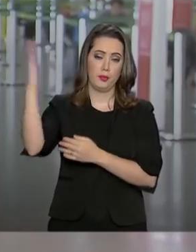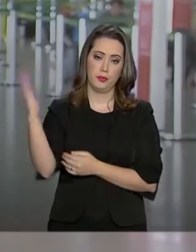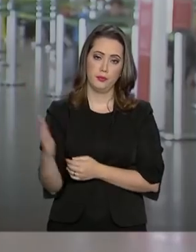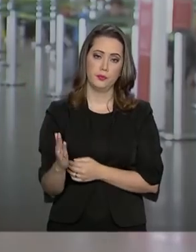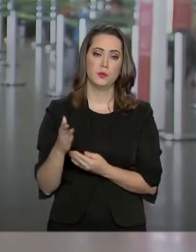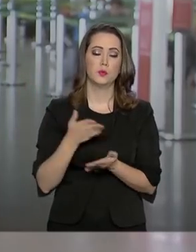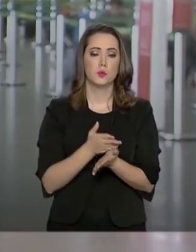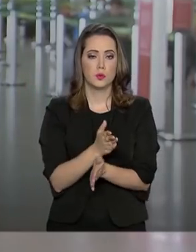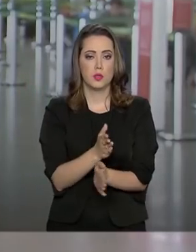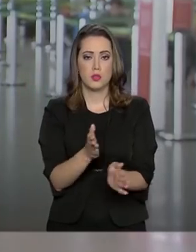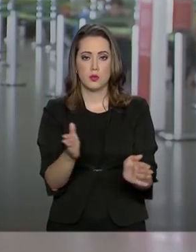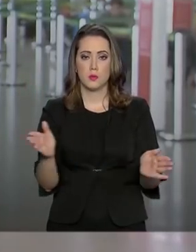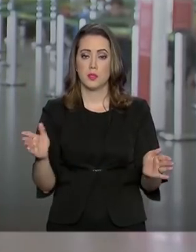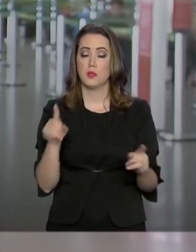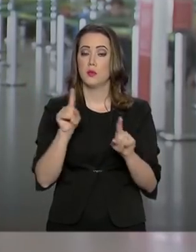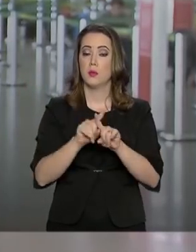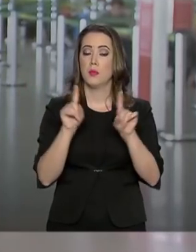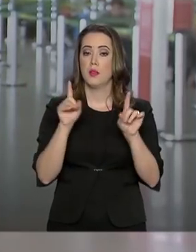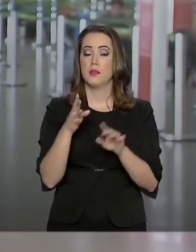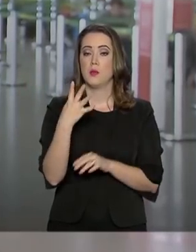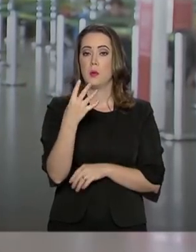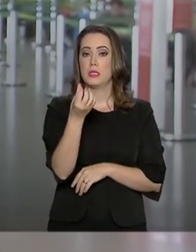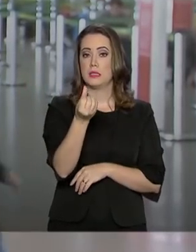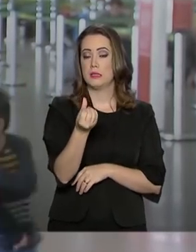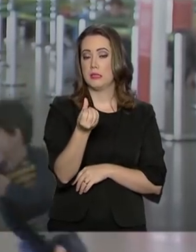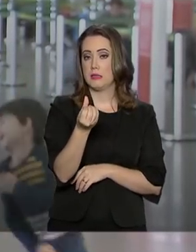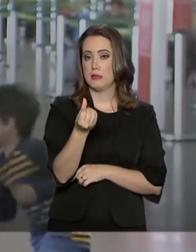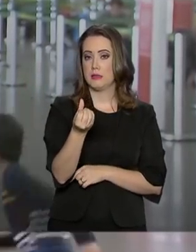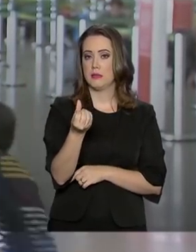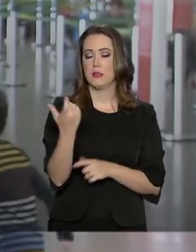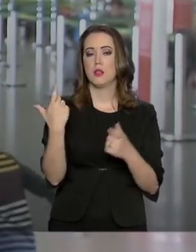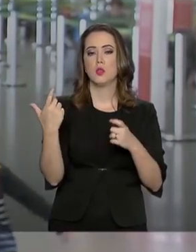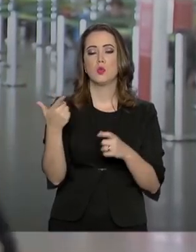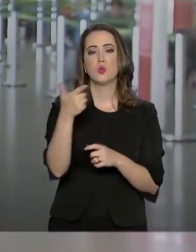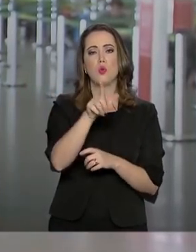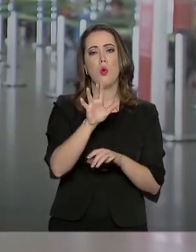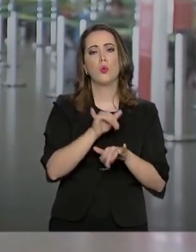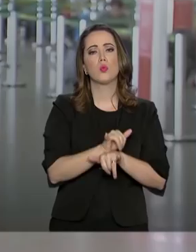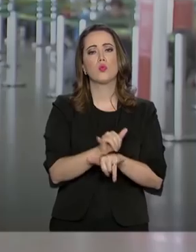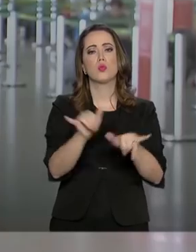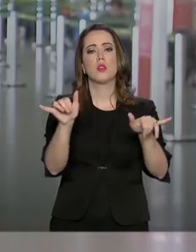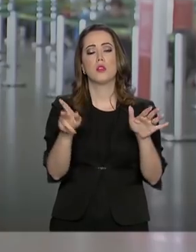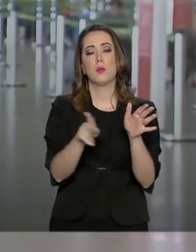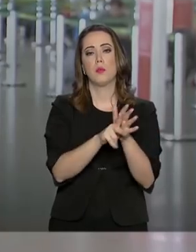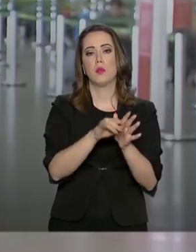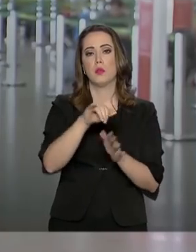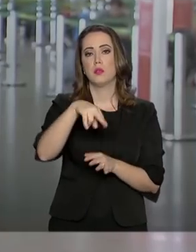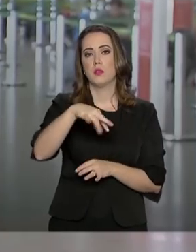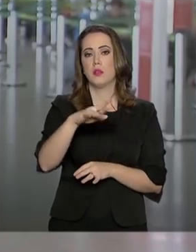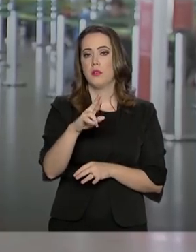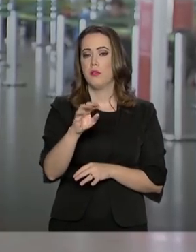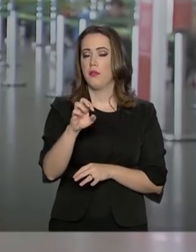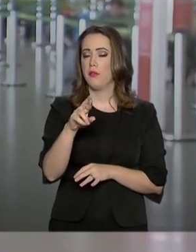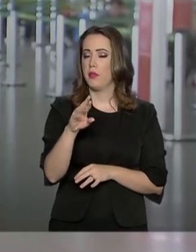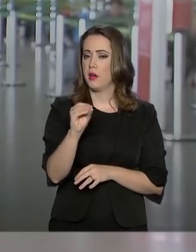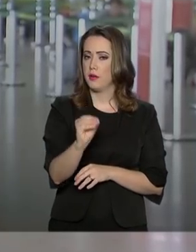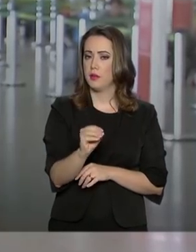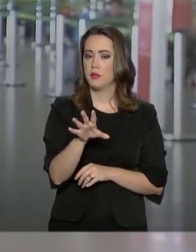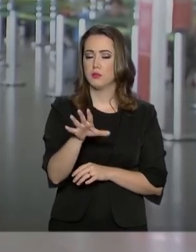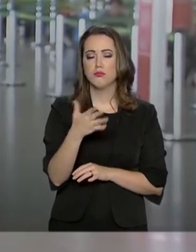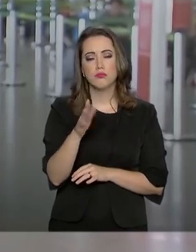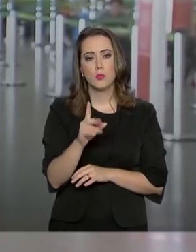esse período. Já os 46 aeroportos administrados pela Infraero em todo o país devem registrar